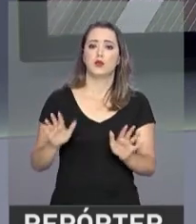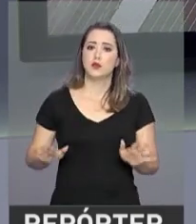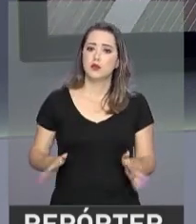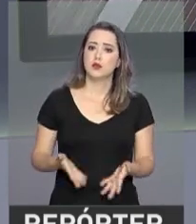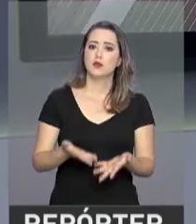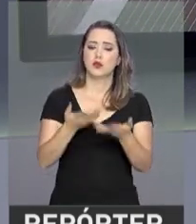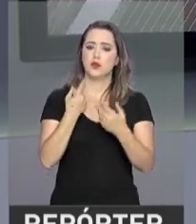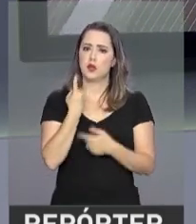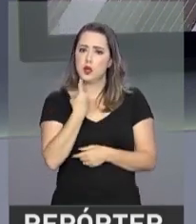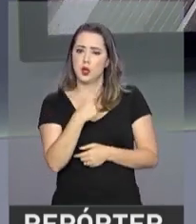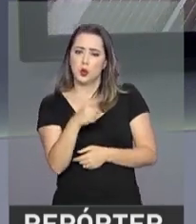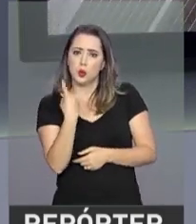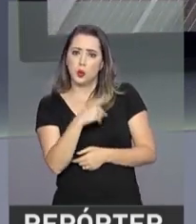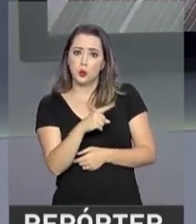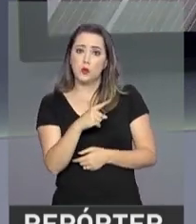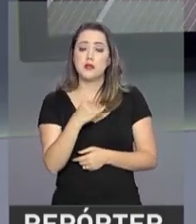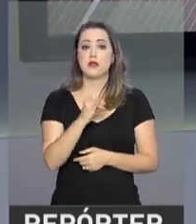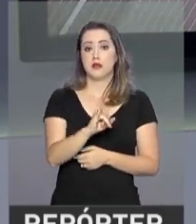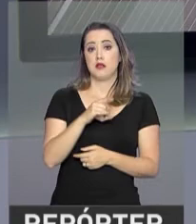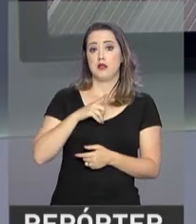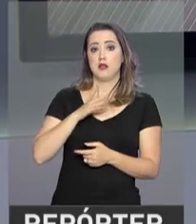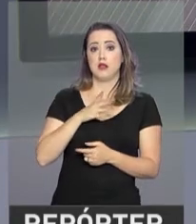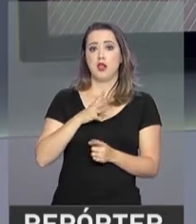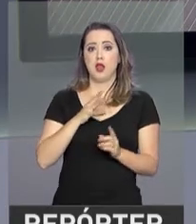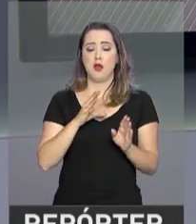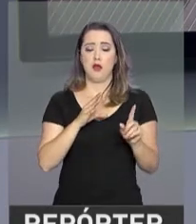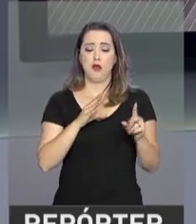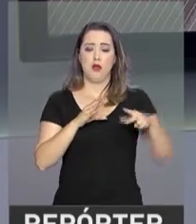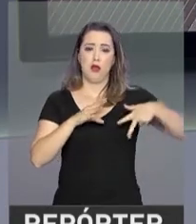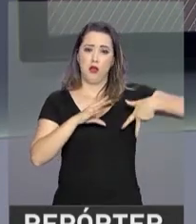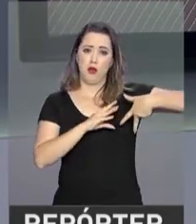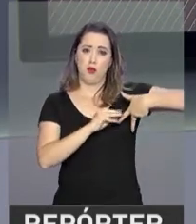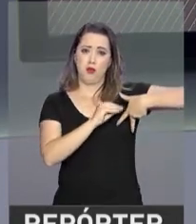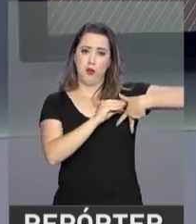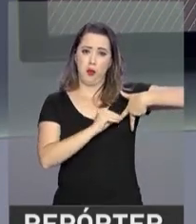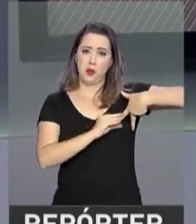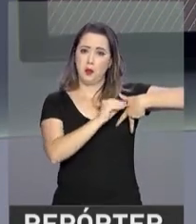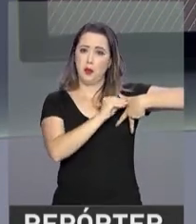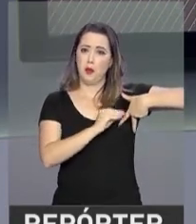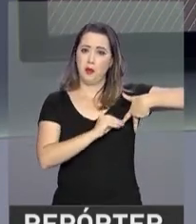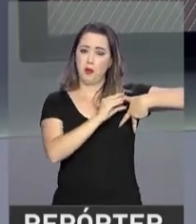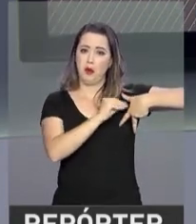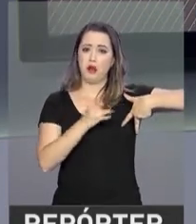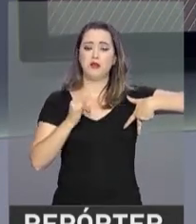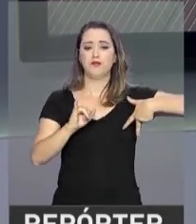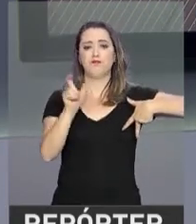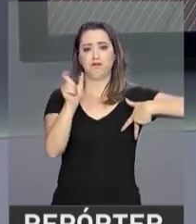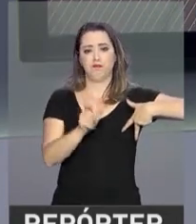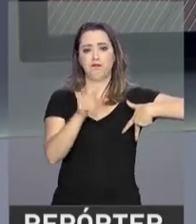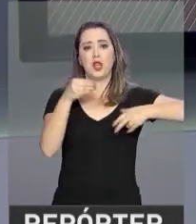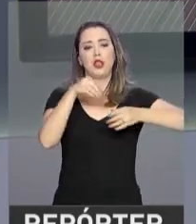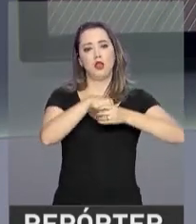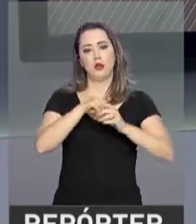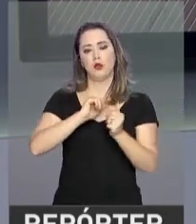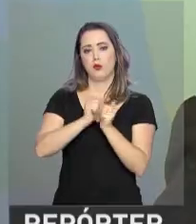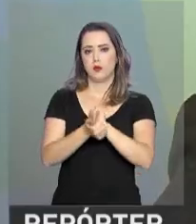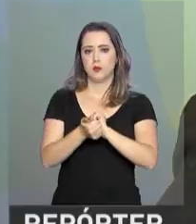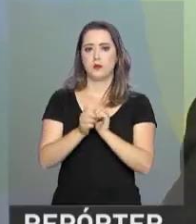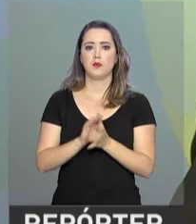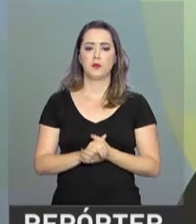a denúncia de assédio sexual por parte de atletas amigos e familiares envolvendo o meio esportivo